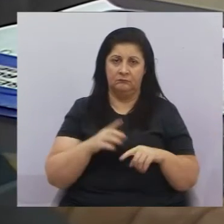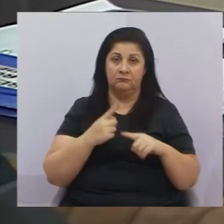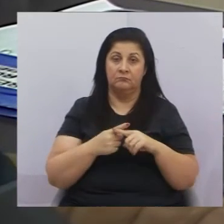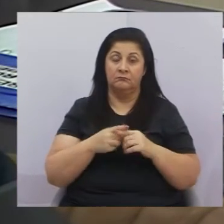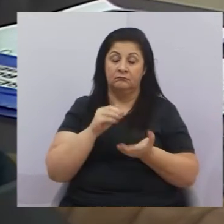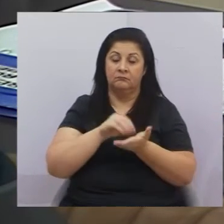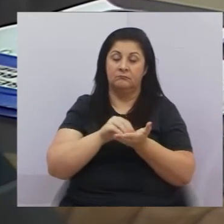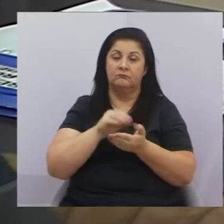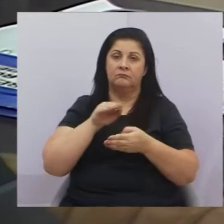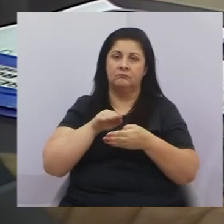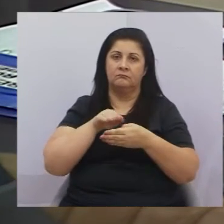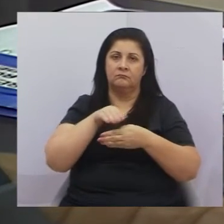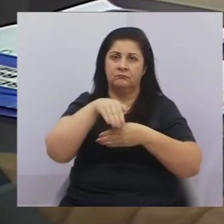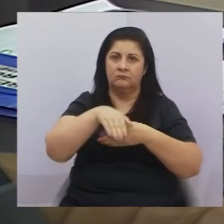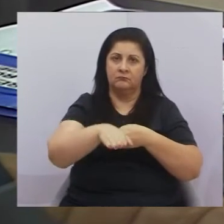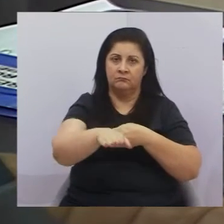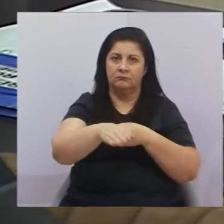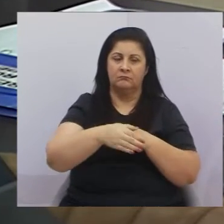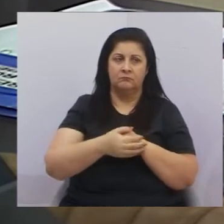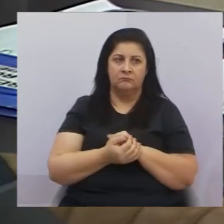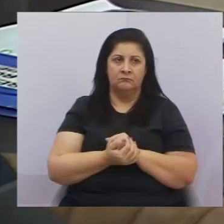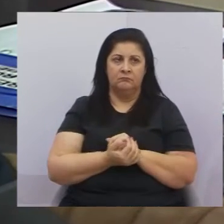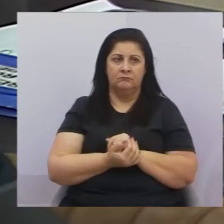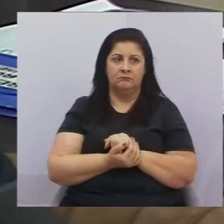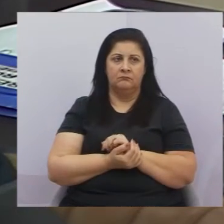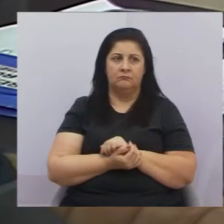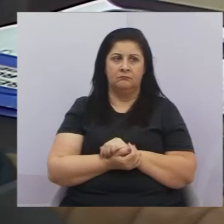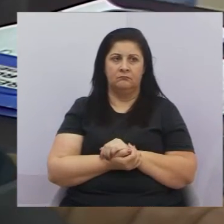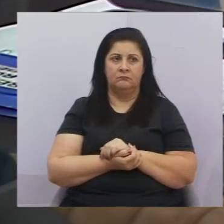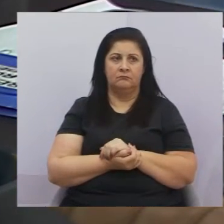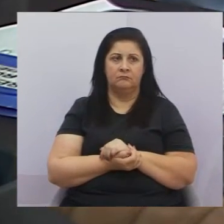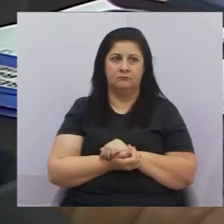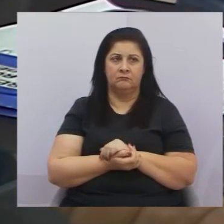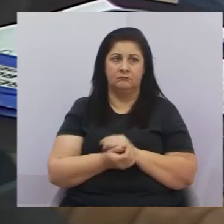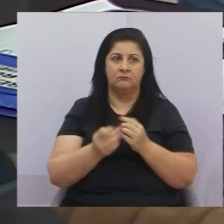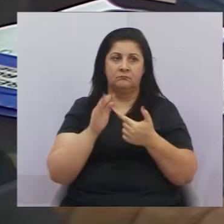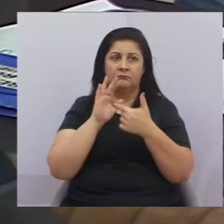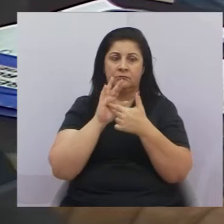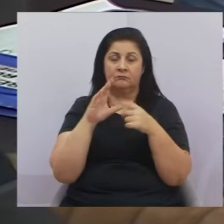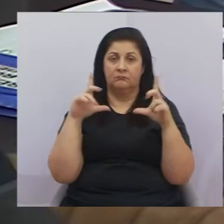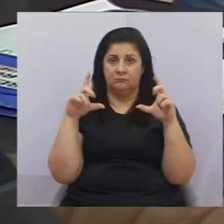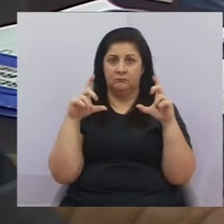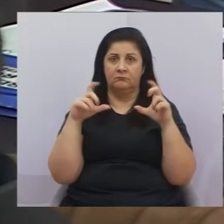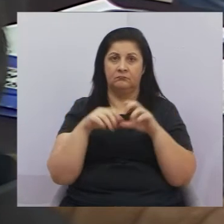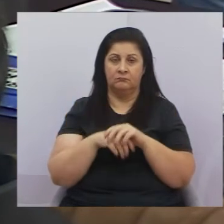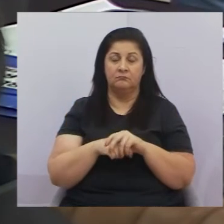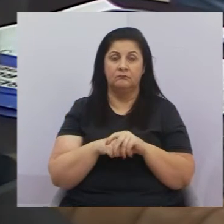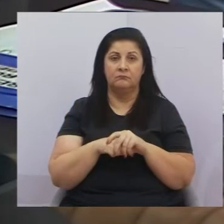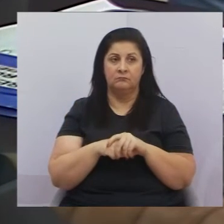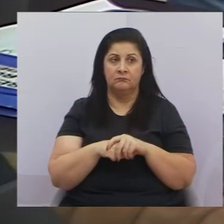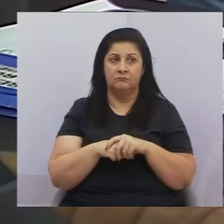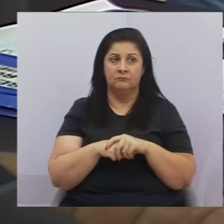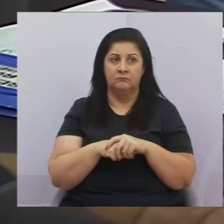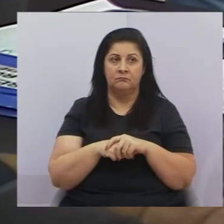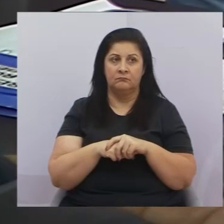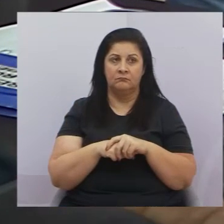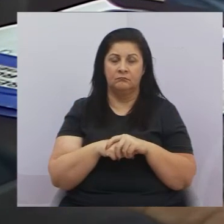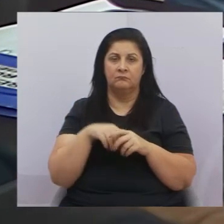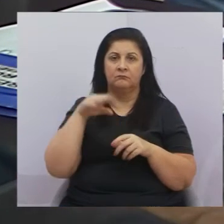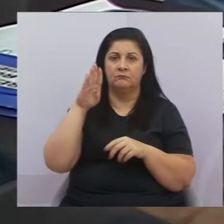lombada. Sua presença estava lá no dia. Gostaria de mostrar essa foto aqui, ó. Essa foto aqui do